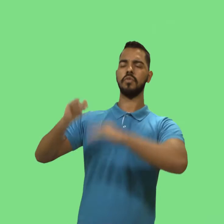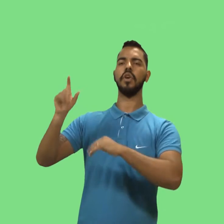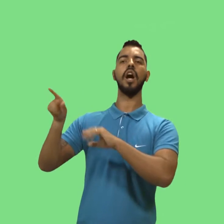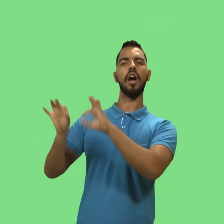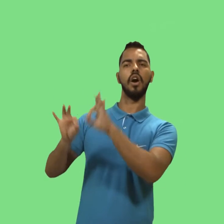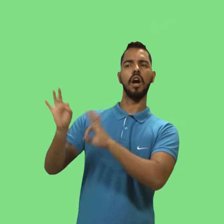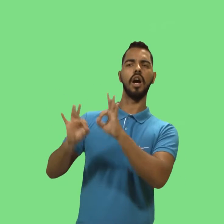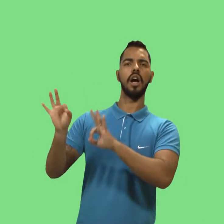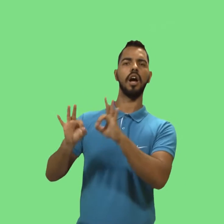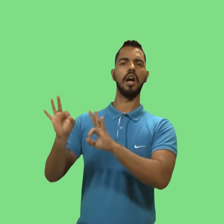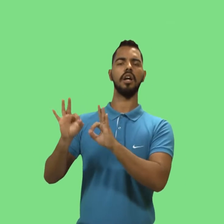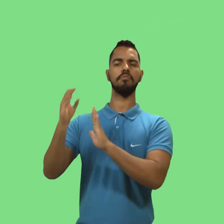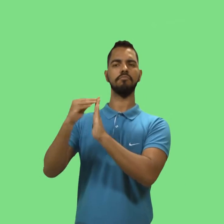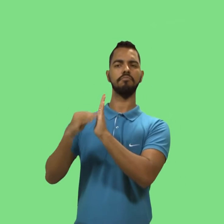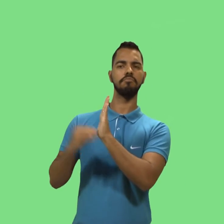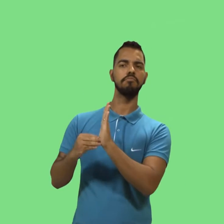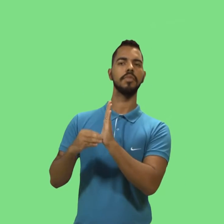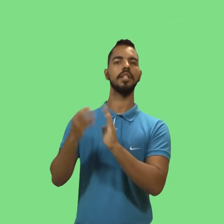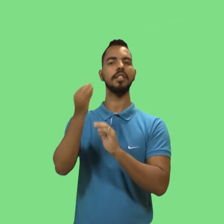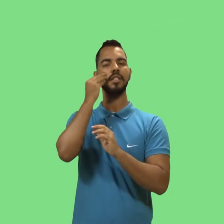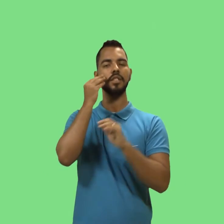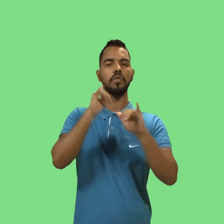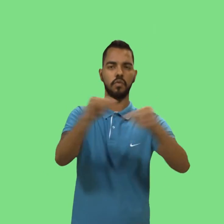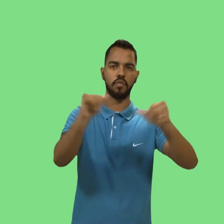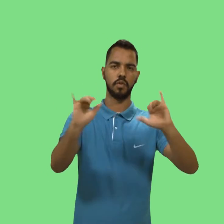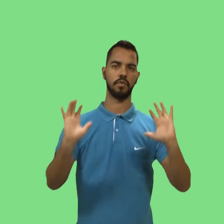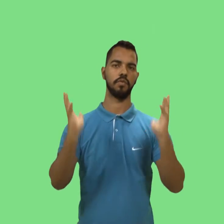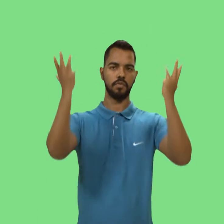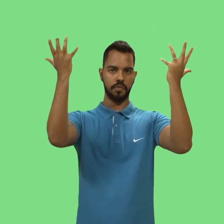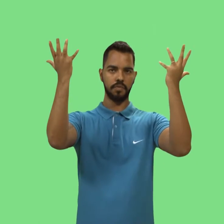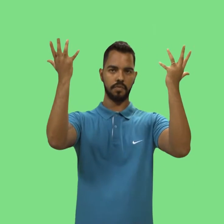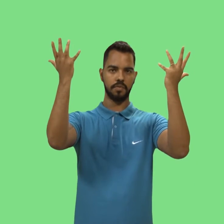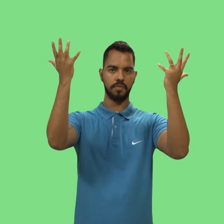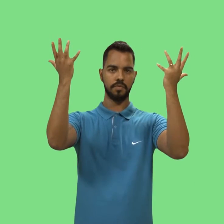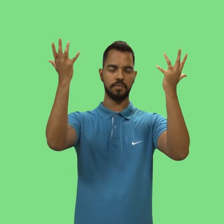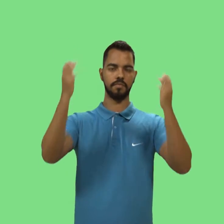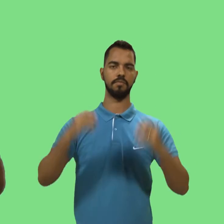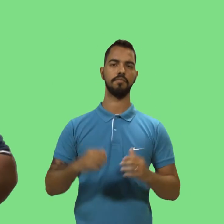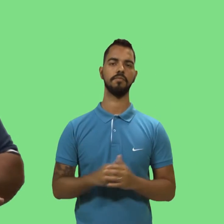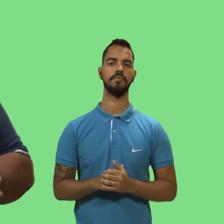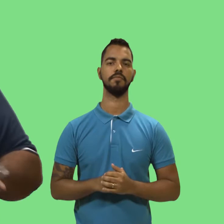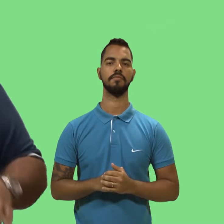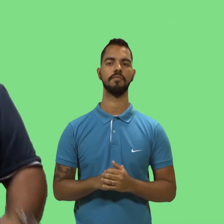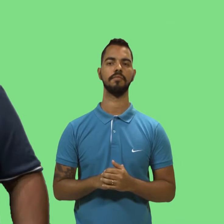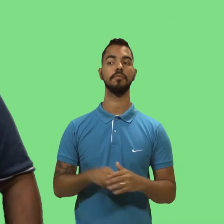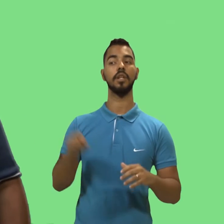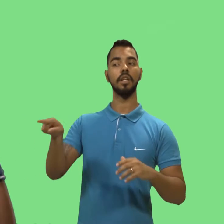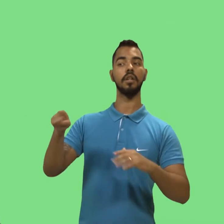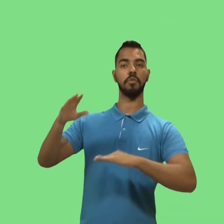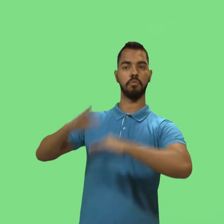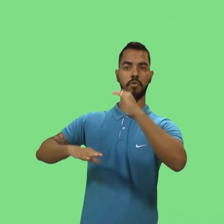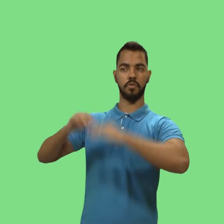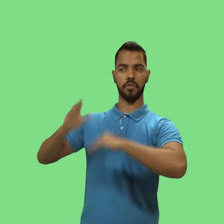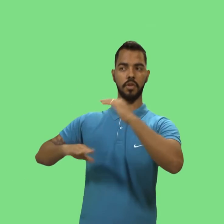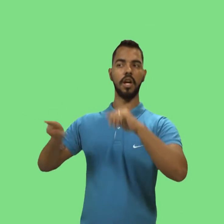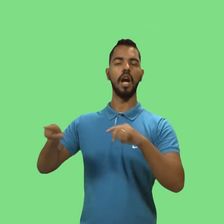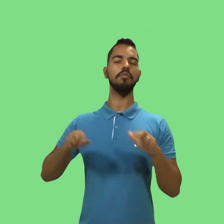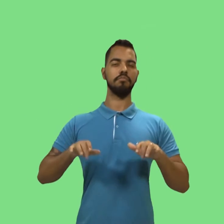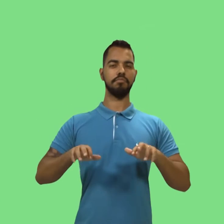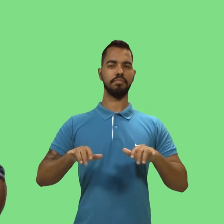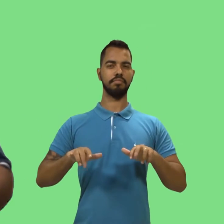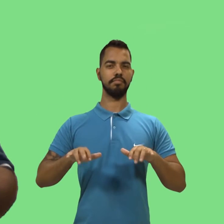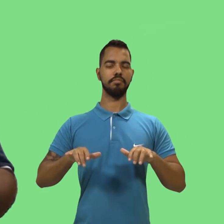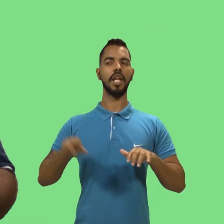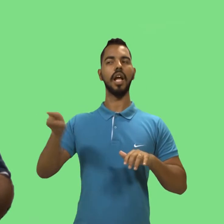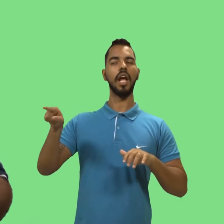informações relacionadas ao evento, no intuito da publicação das informações. A intenção do profissional que redige esse texto